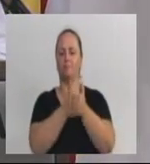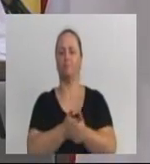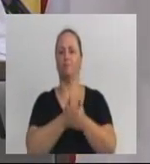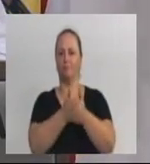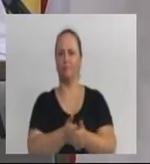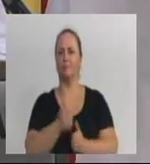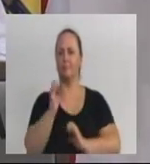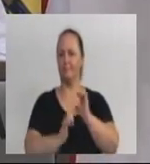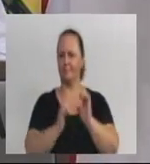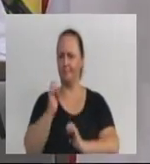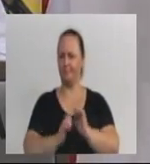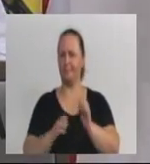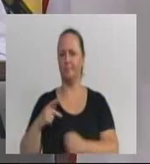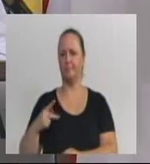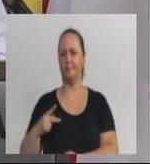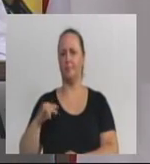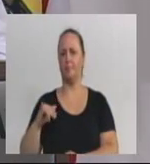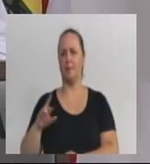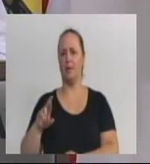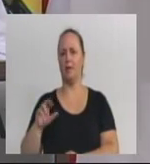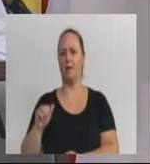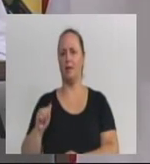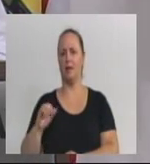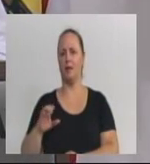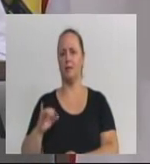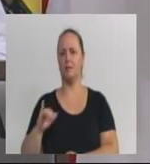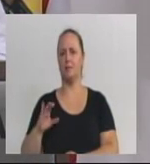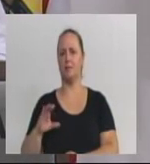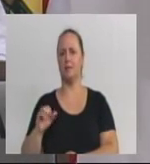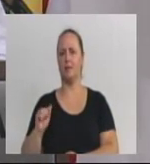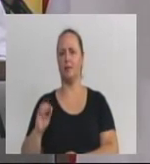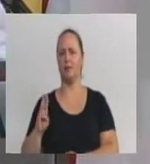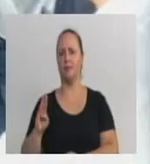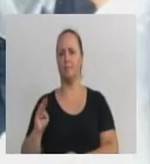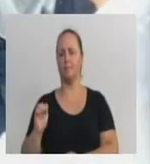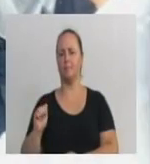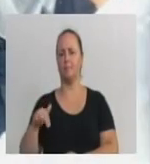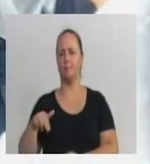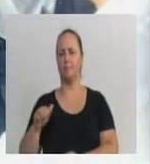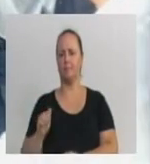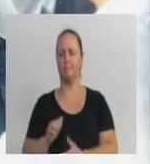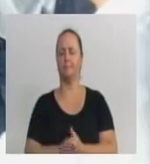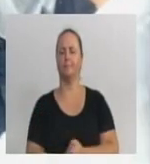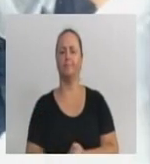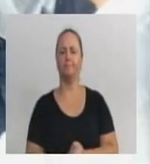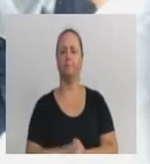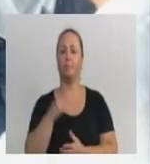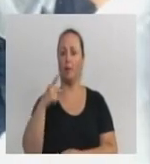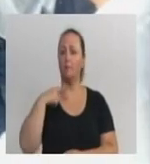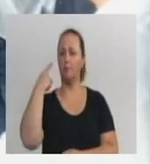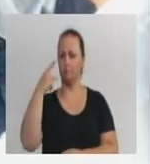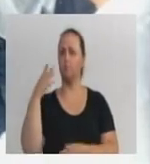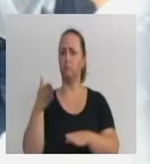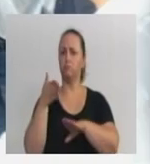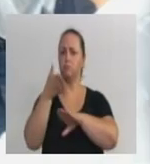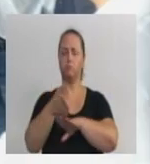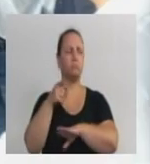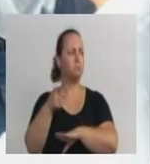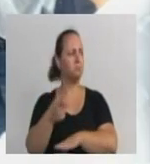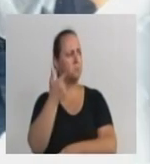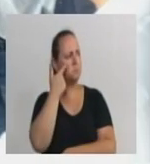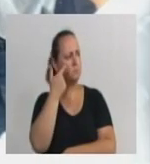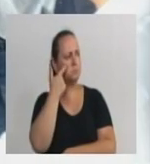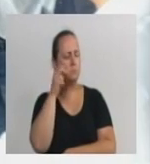empresa Piracicabana. Nós, vereadores, estamos aí e fomos lá conferir. E constatamos